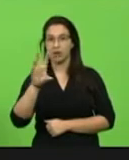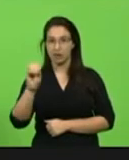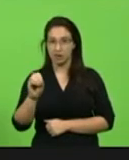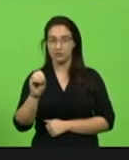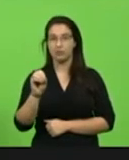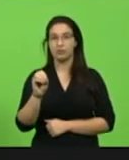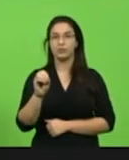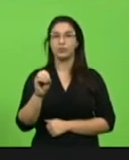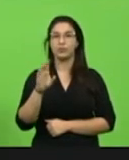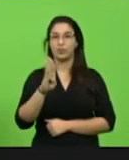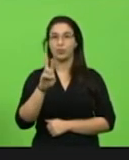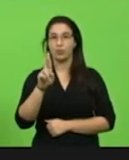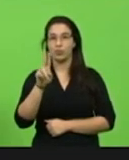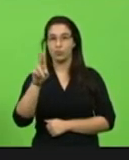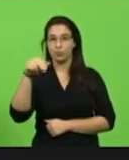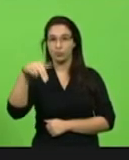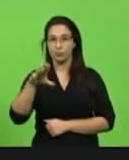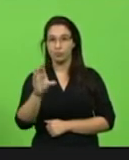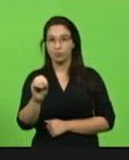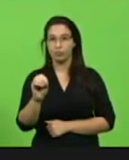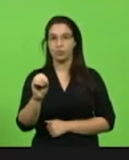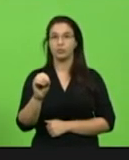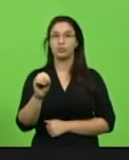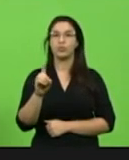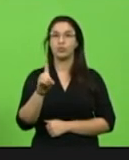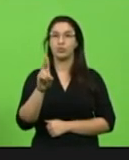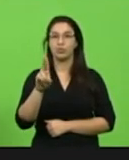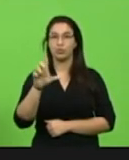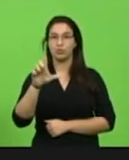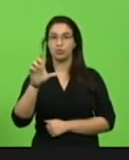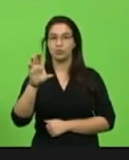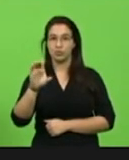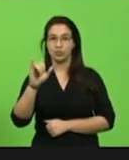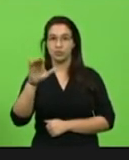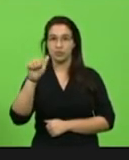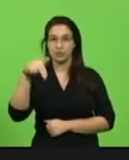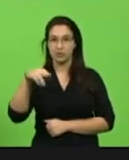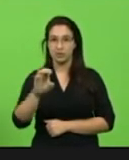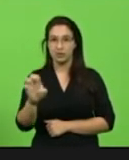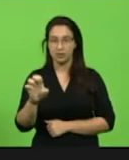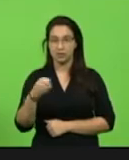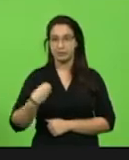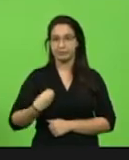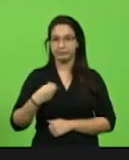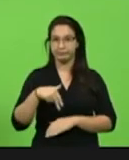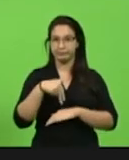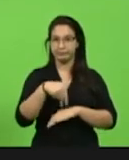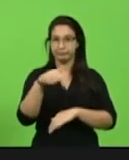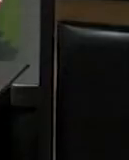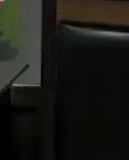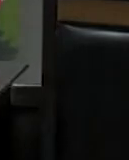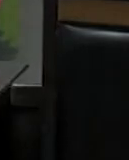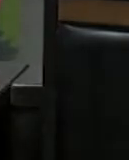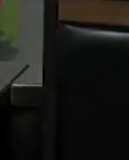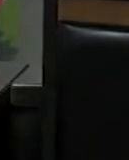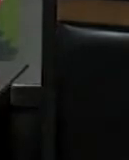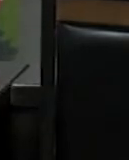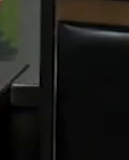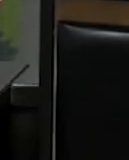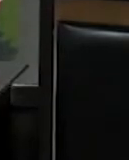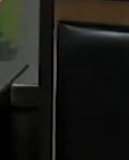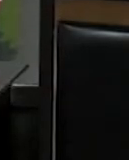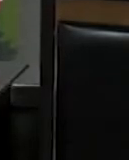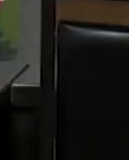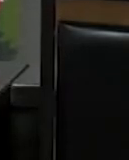A sessão de julgamento do Tribunal Especial teve início pela leitura dos pontos principais do processo. Na